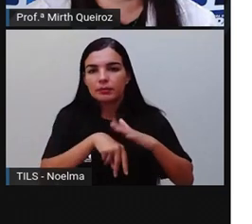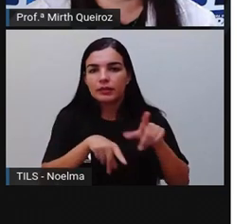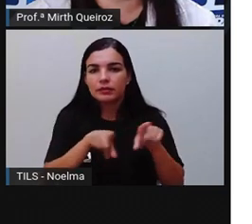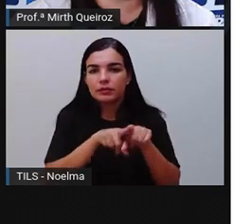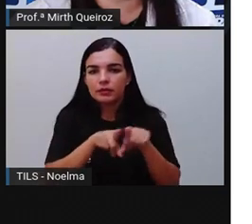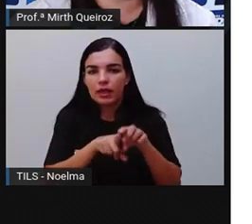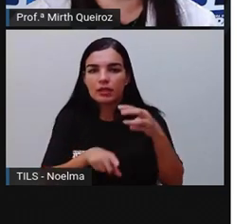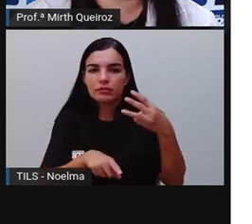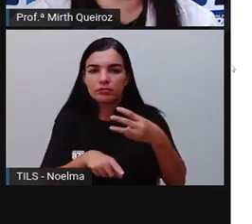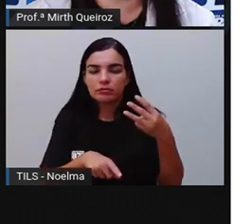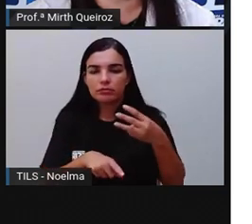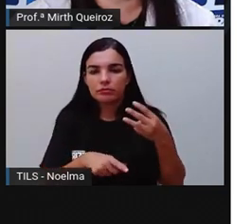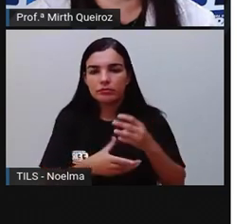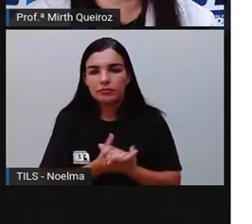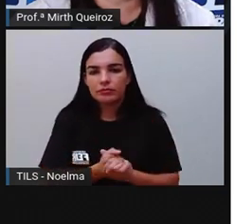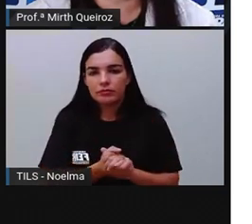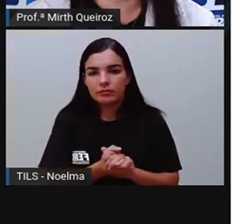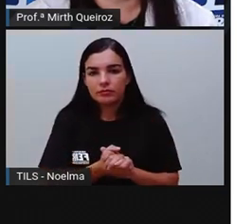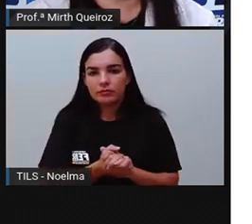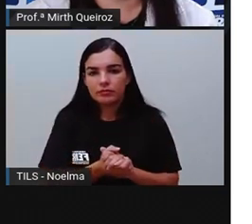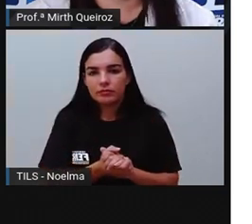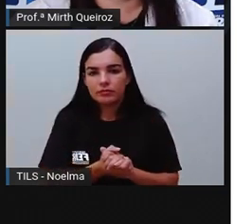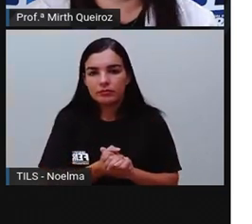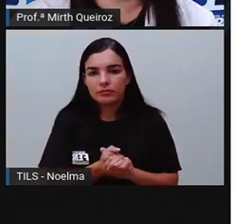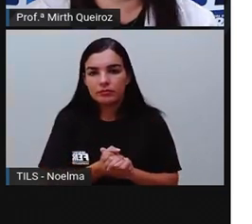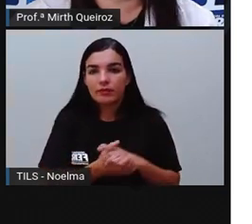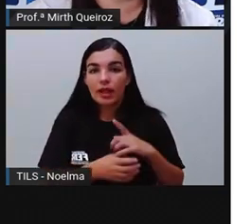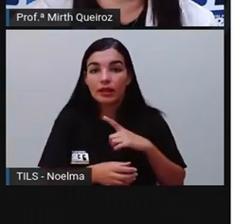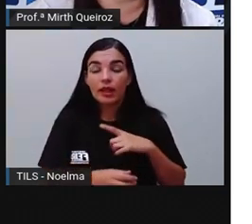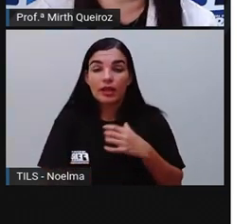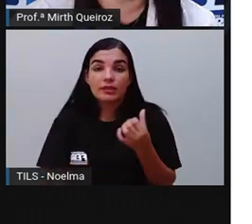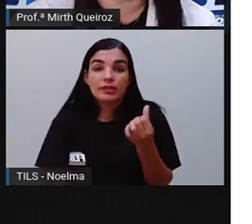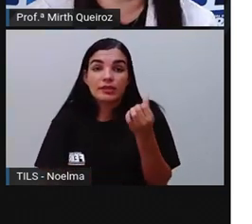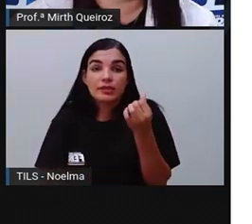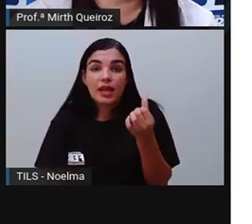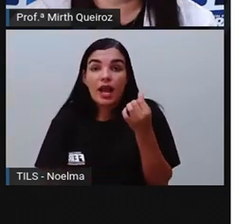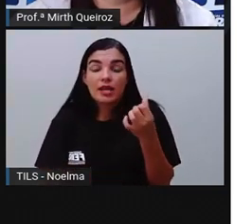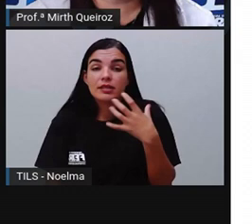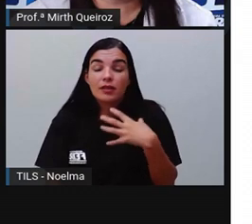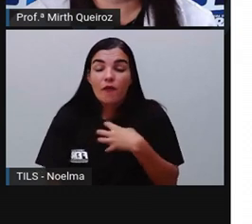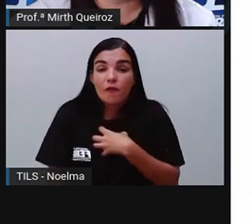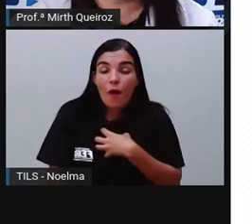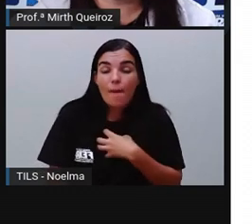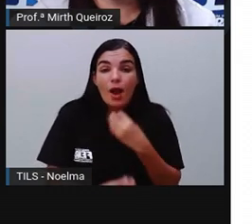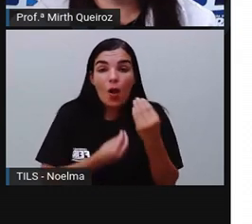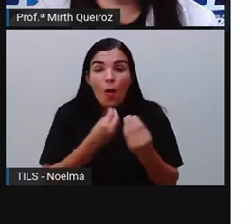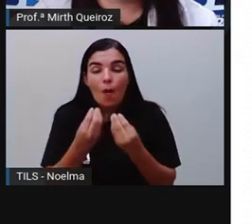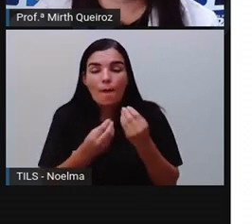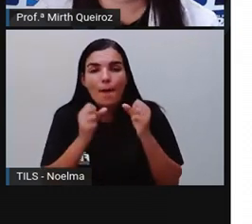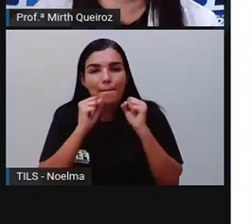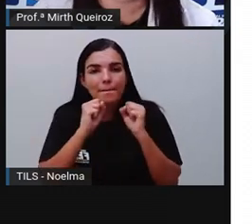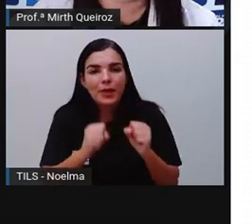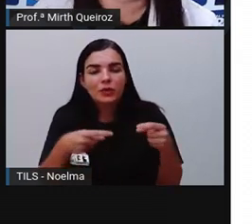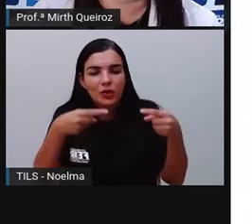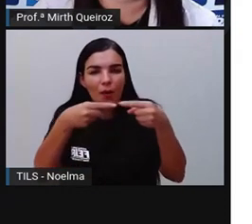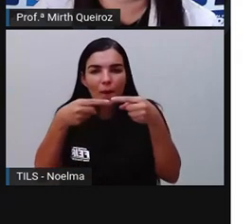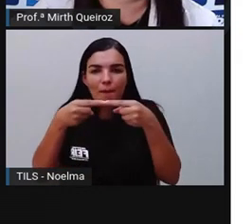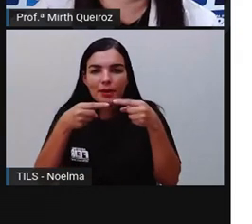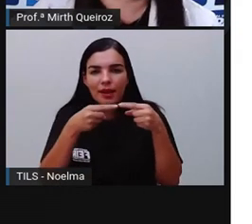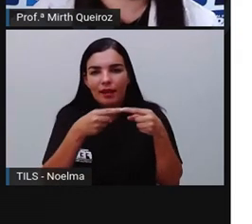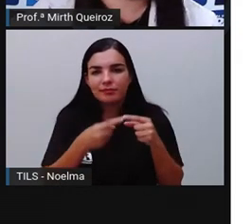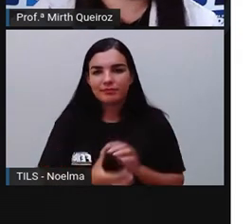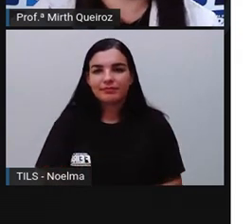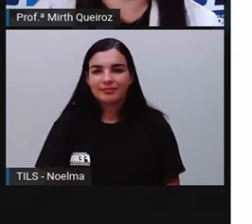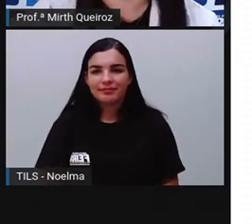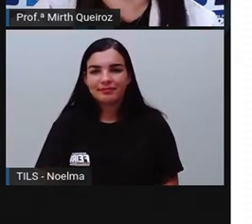aqui, somando tudo, nós temos quantas possibilidades? Seis possibilidades, seis tipos de combinações diferentes.